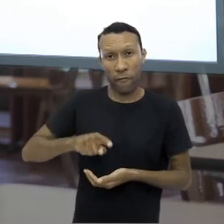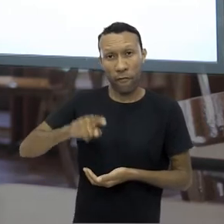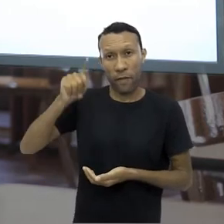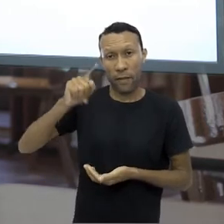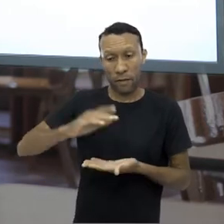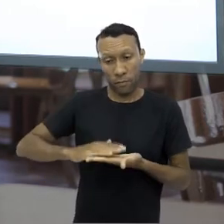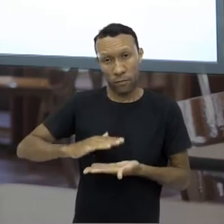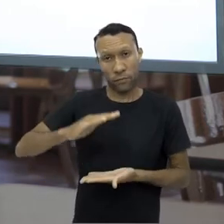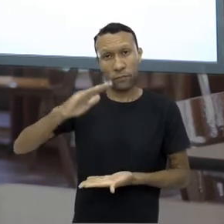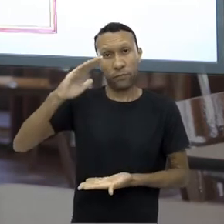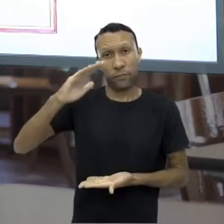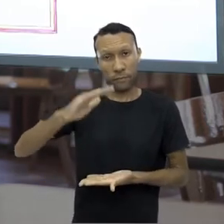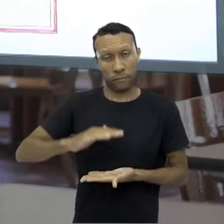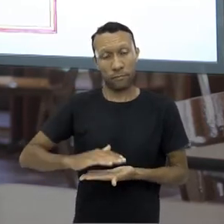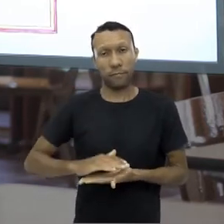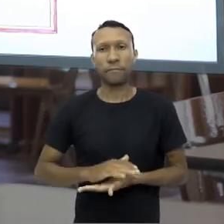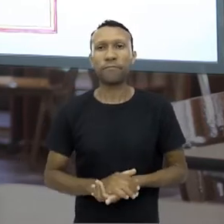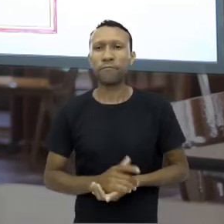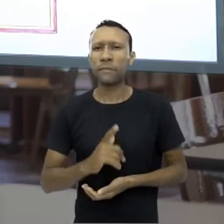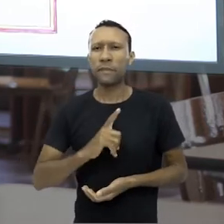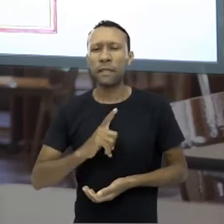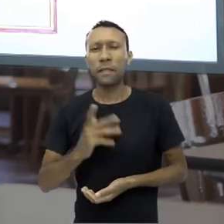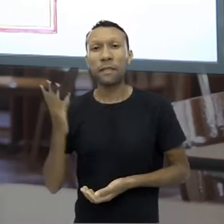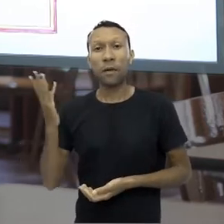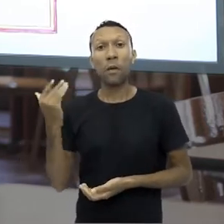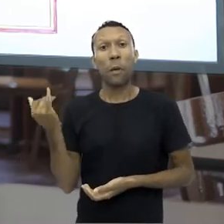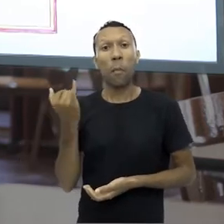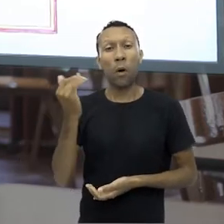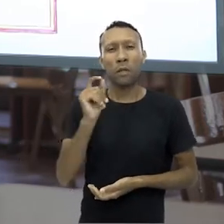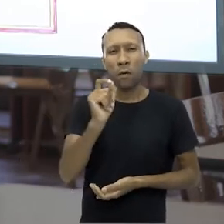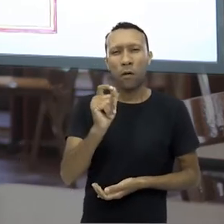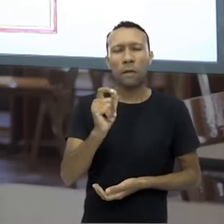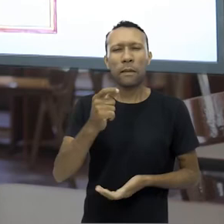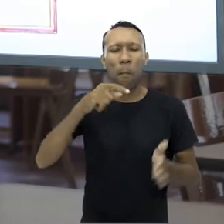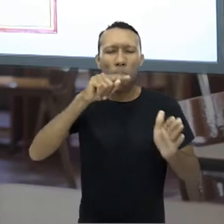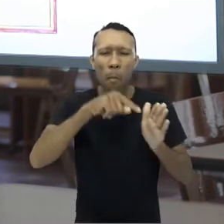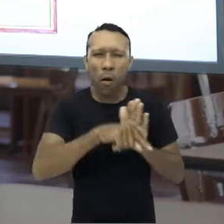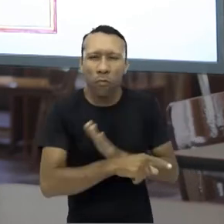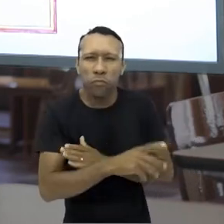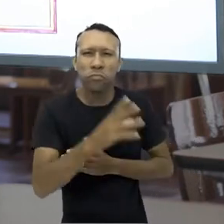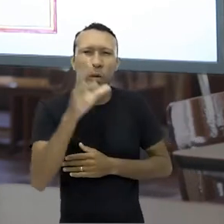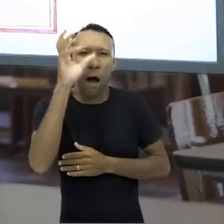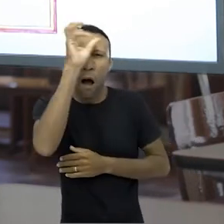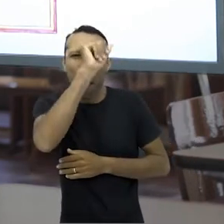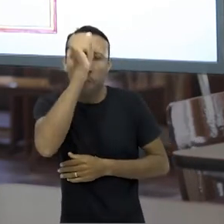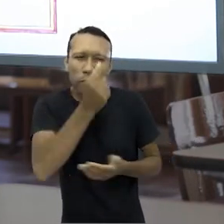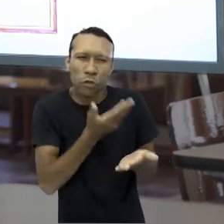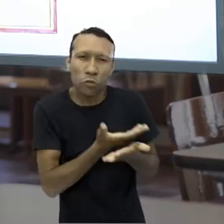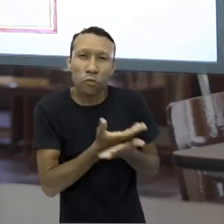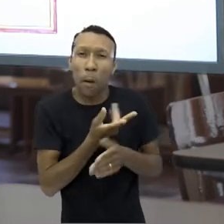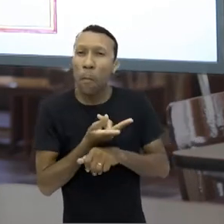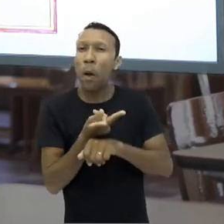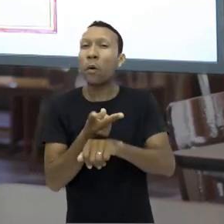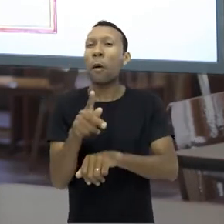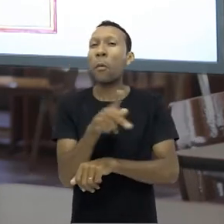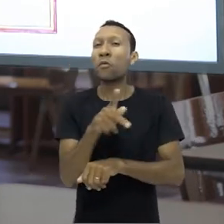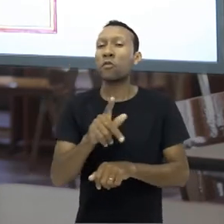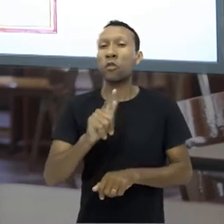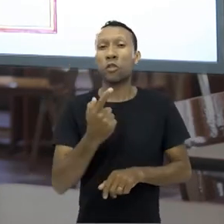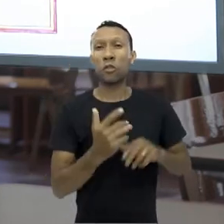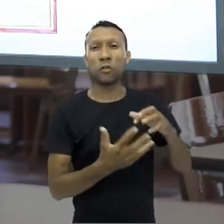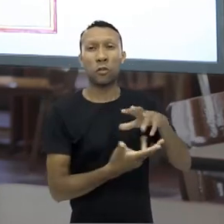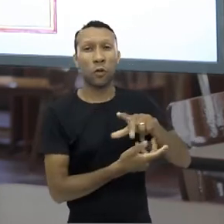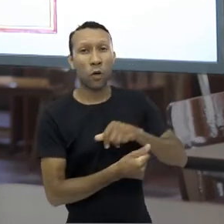certo? Então não confunda isso, tá bom? Aí, ó, outra coisa importante que vocês podem aprofundar esse estudo procurando o professor de geografia de